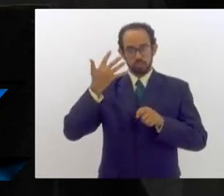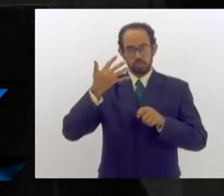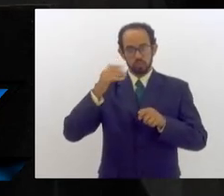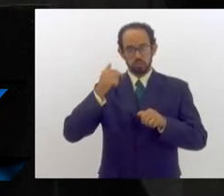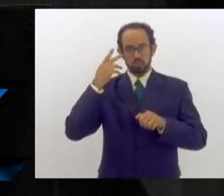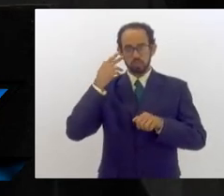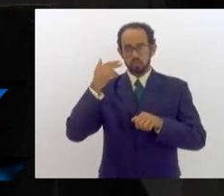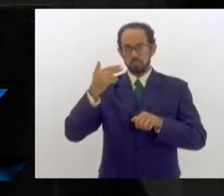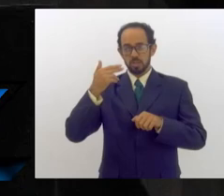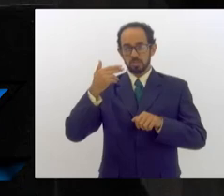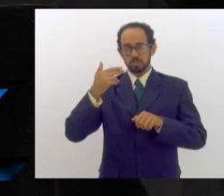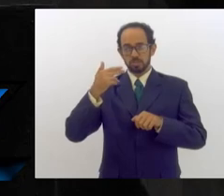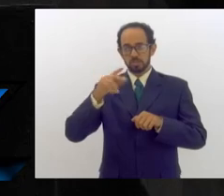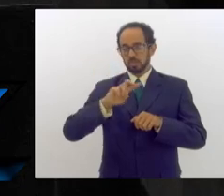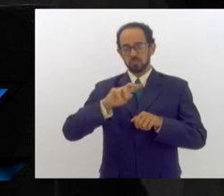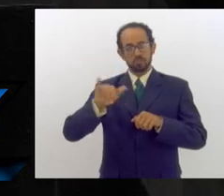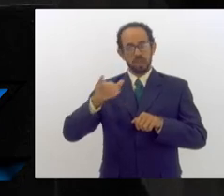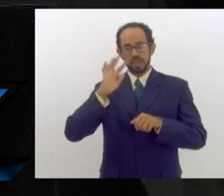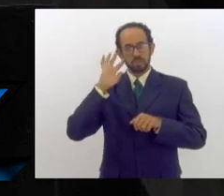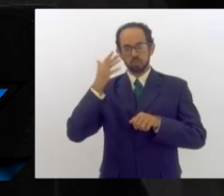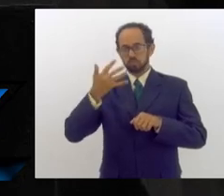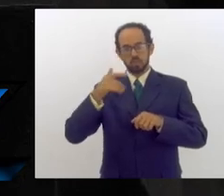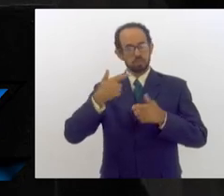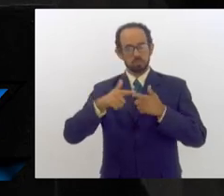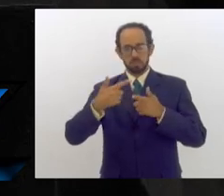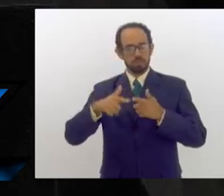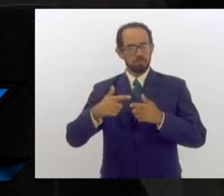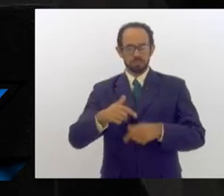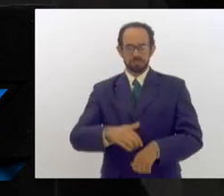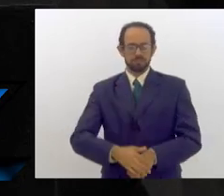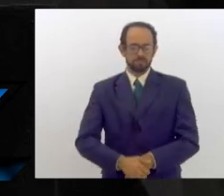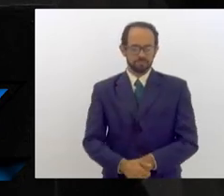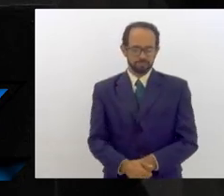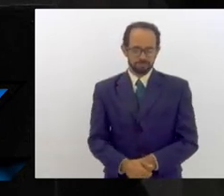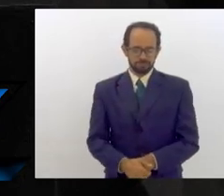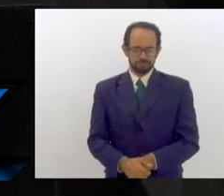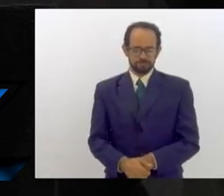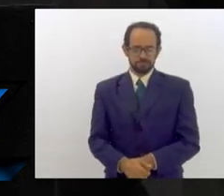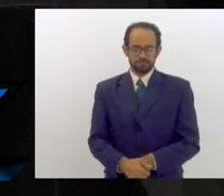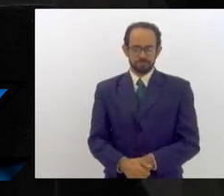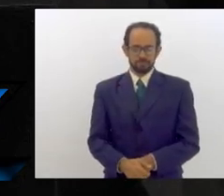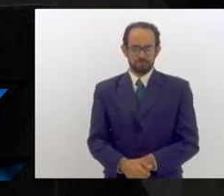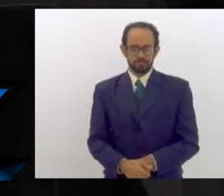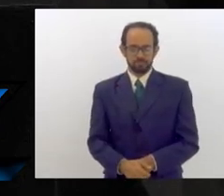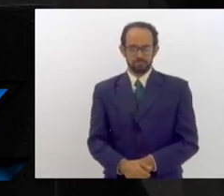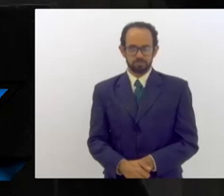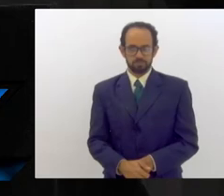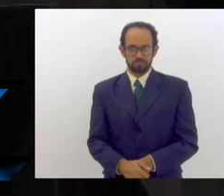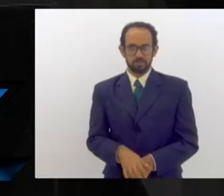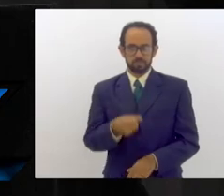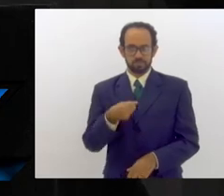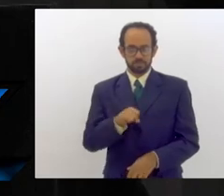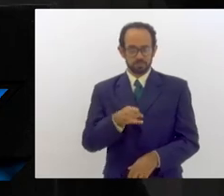não vão mais resolver o problema agora mesmo se a gente ouvir os discursos